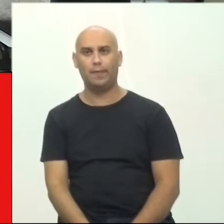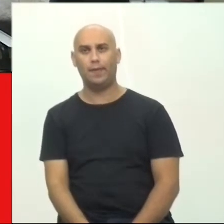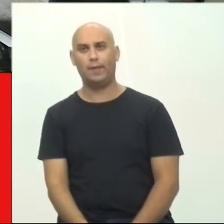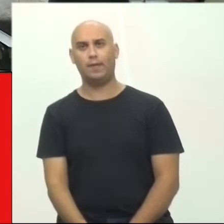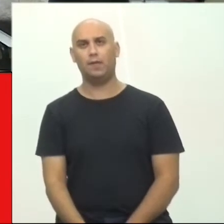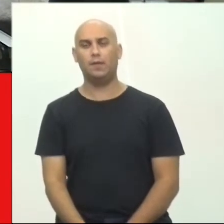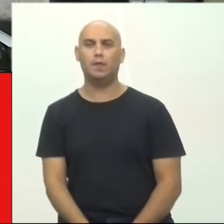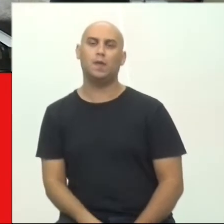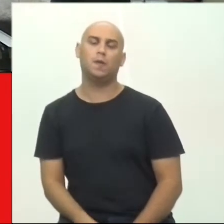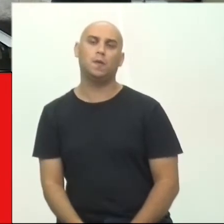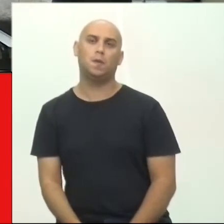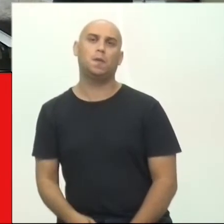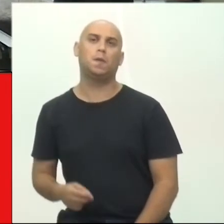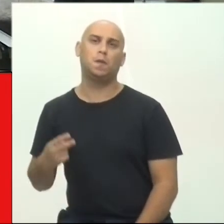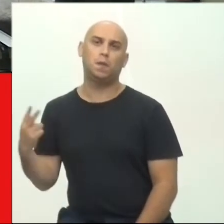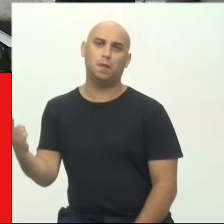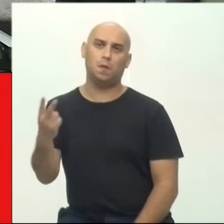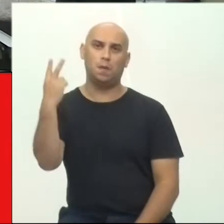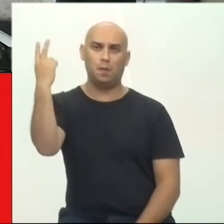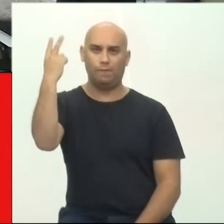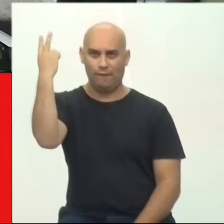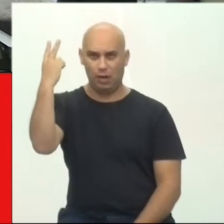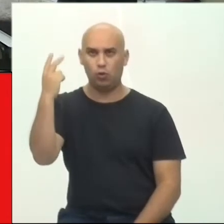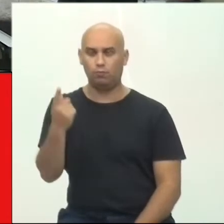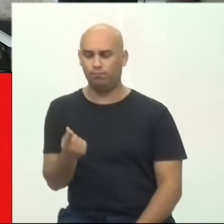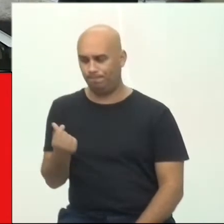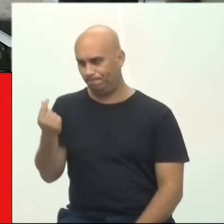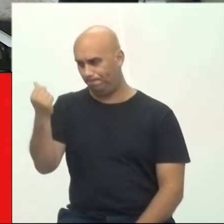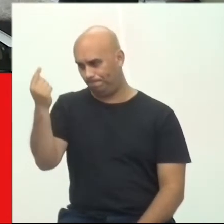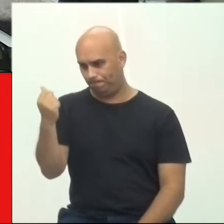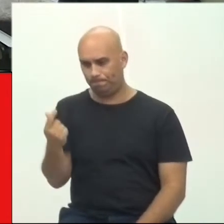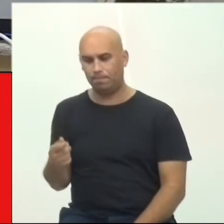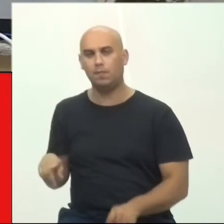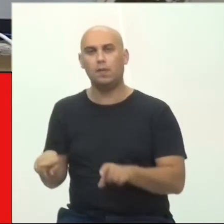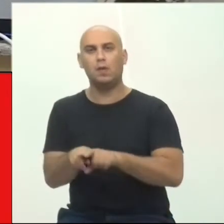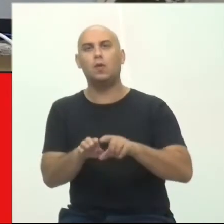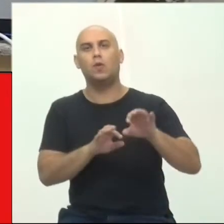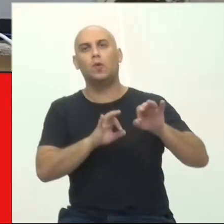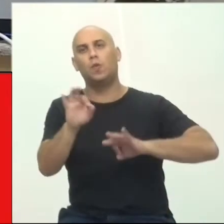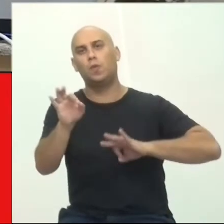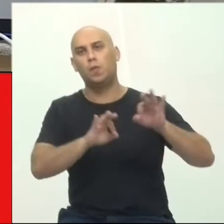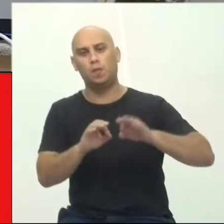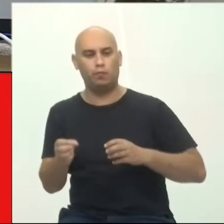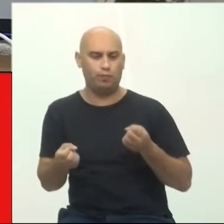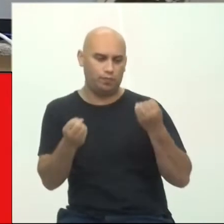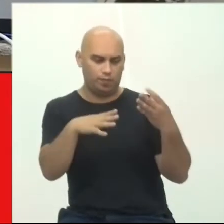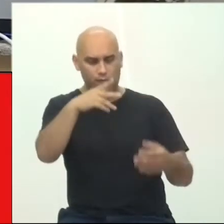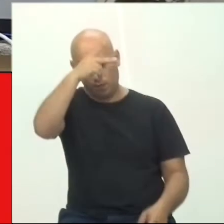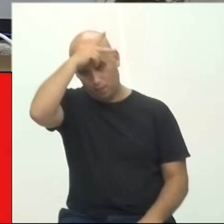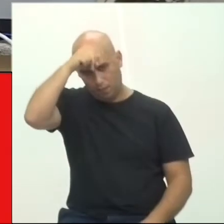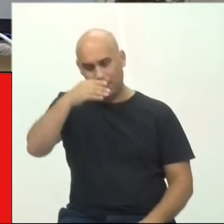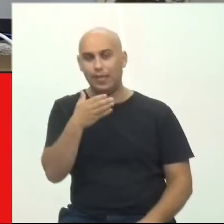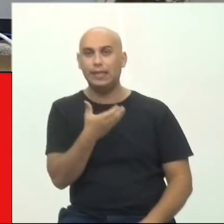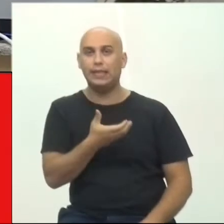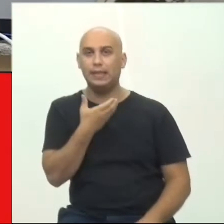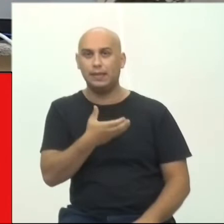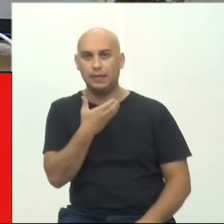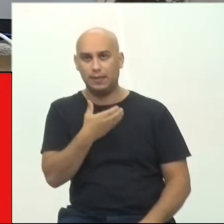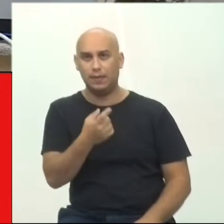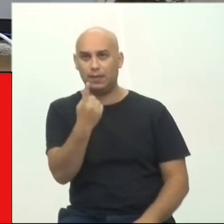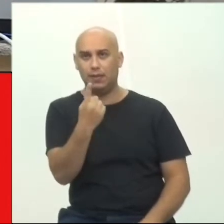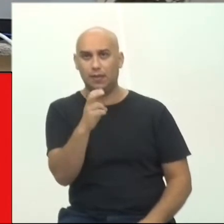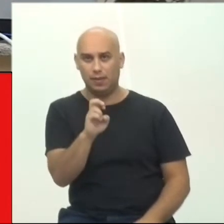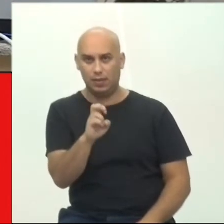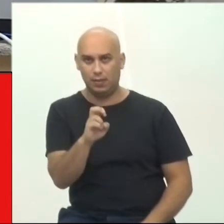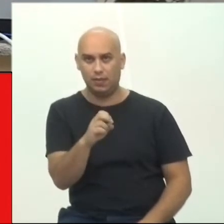esse valor, na verdade, foi apontado quando foi entregue esse projeto para a prefeitura, que foi em 15 de dezembro